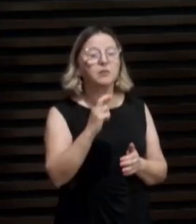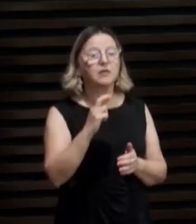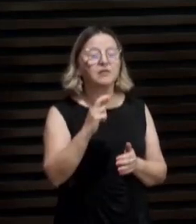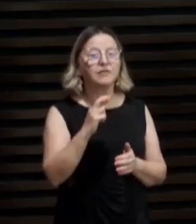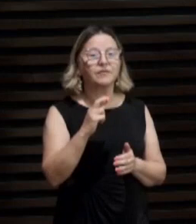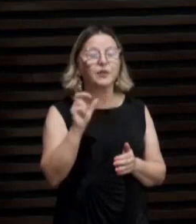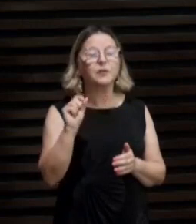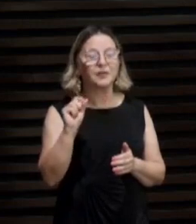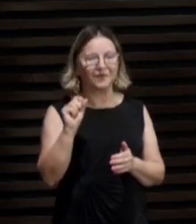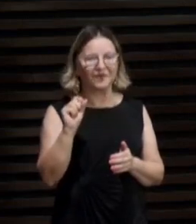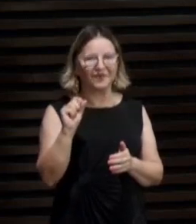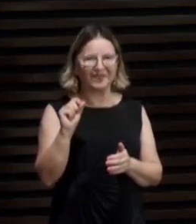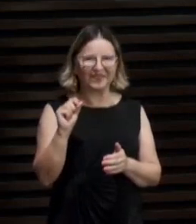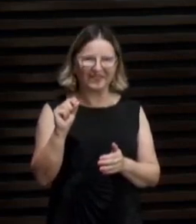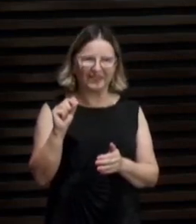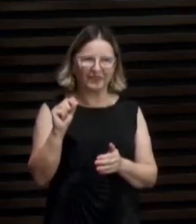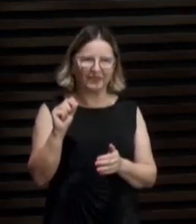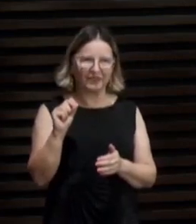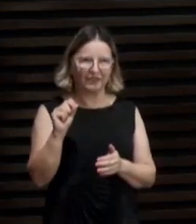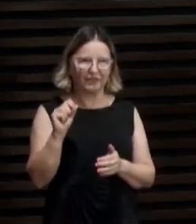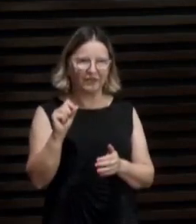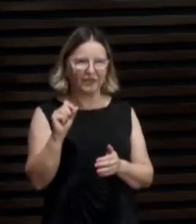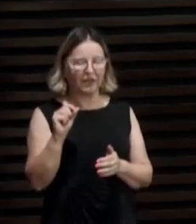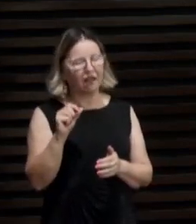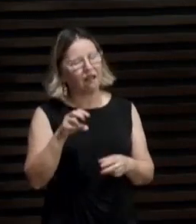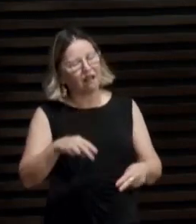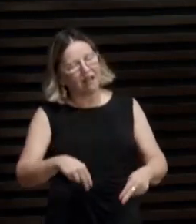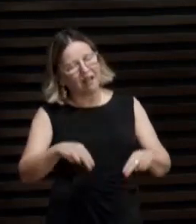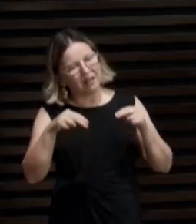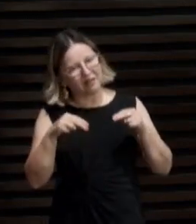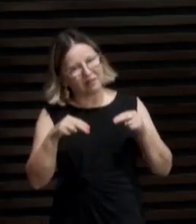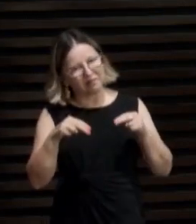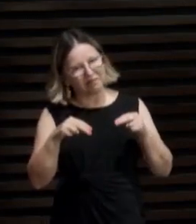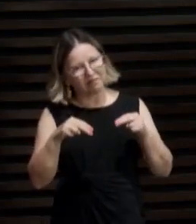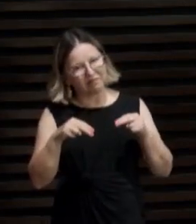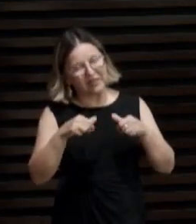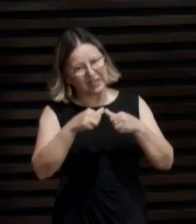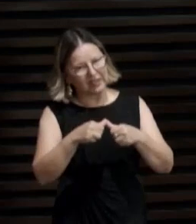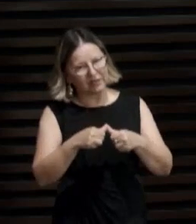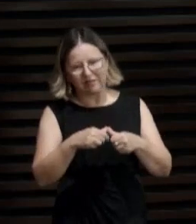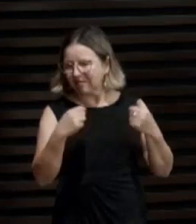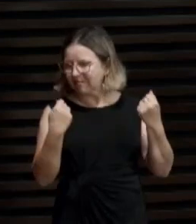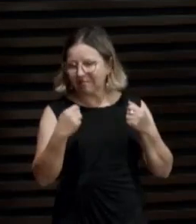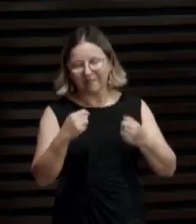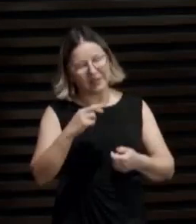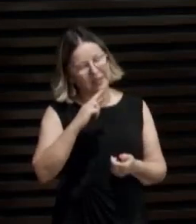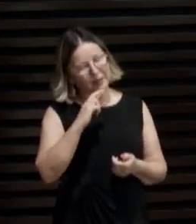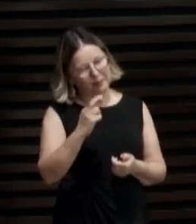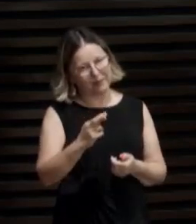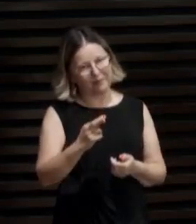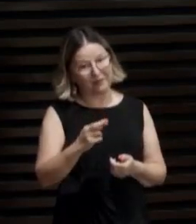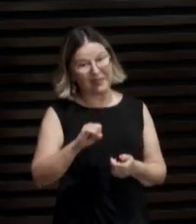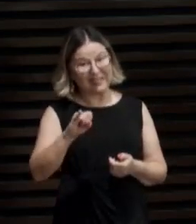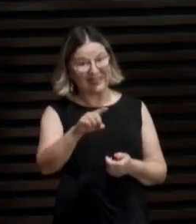Eles respondem o seguinte: ó Nabucodonosor, quanto a isto, não necessitamos de te responder. Se